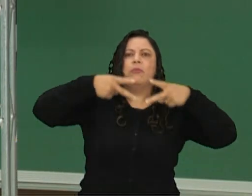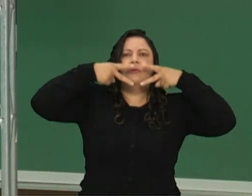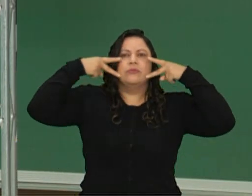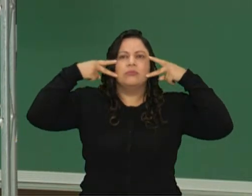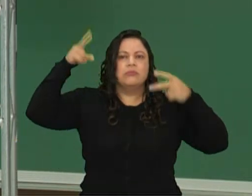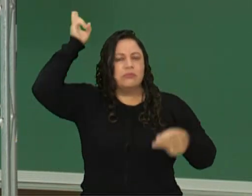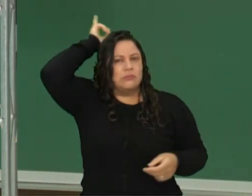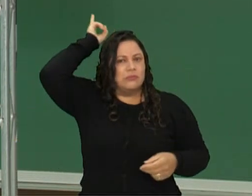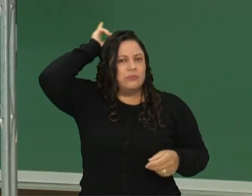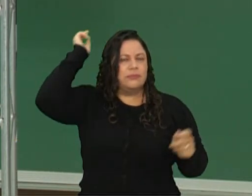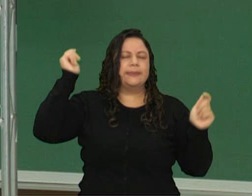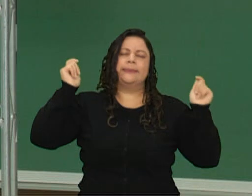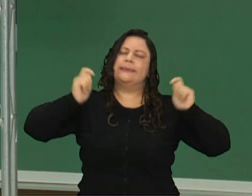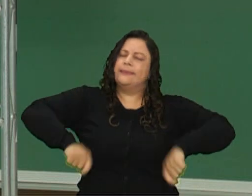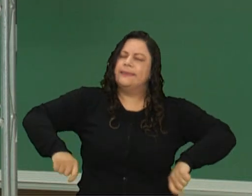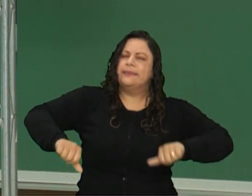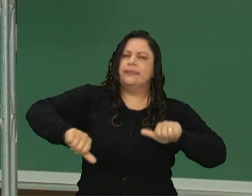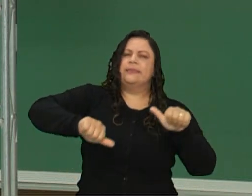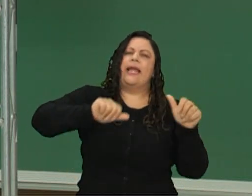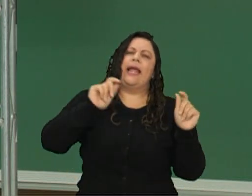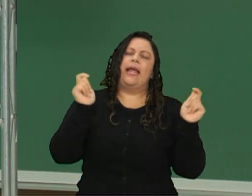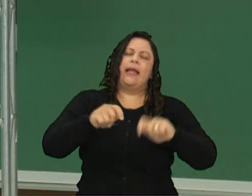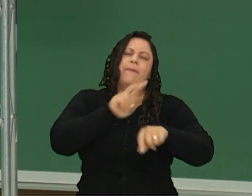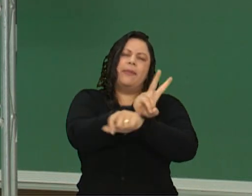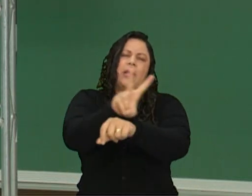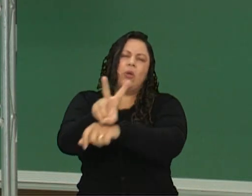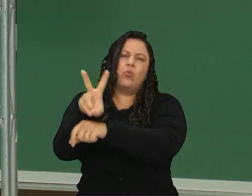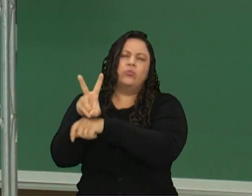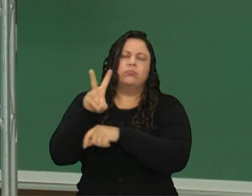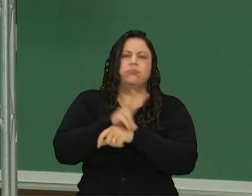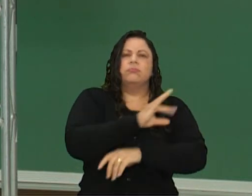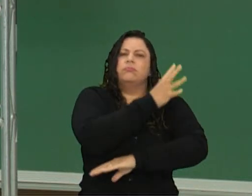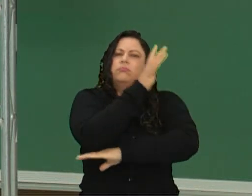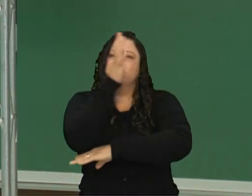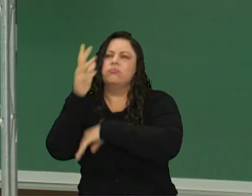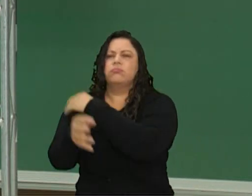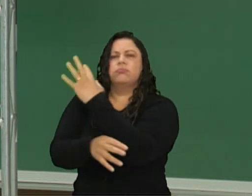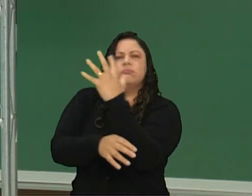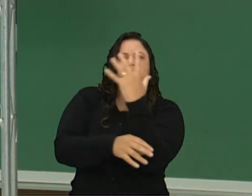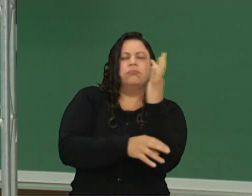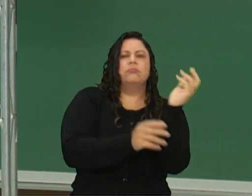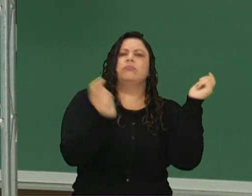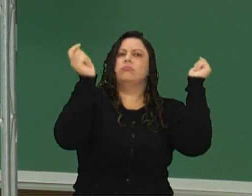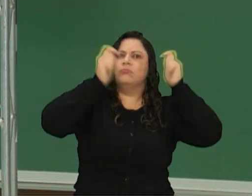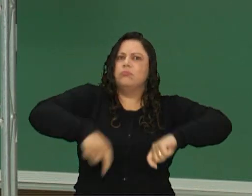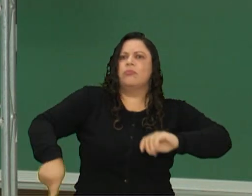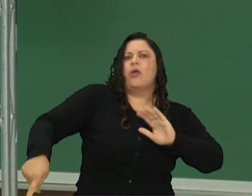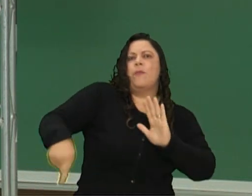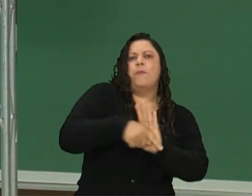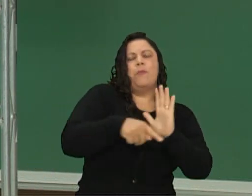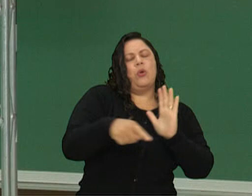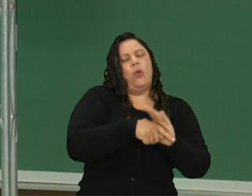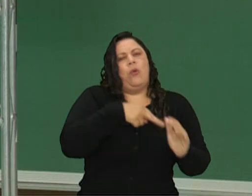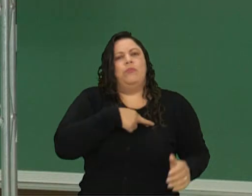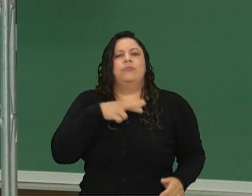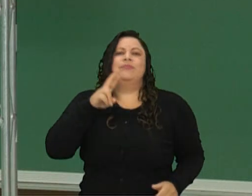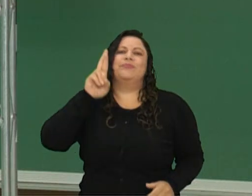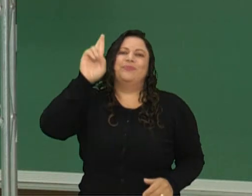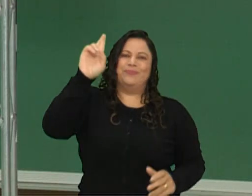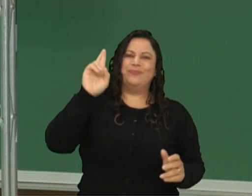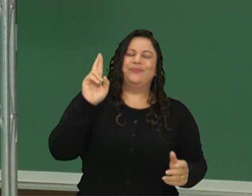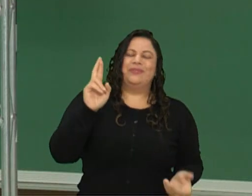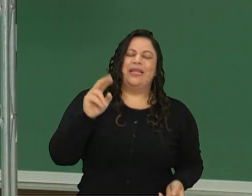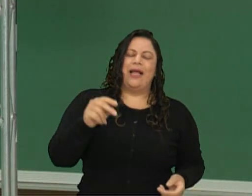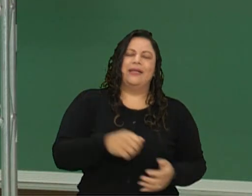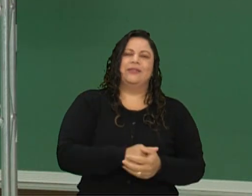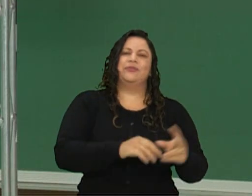foram ecologistas, defensores da natureza. Inclusive, isso está dentro da doutrina, da religiosidade indígena.